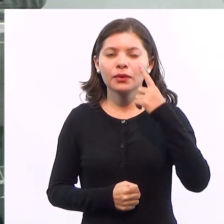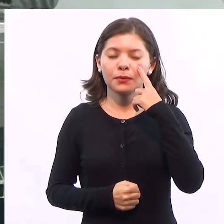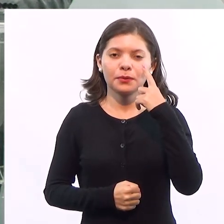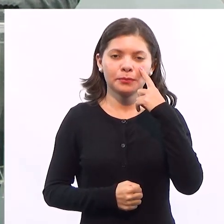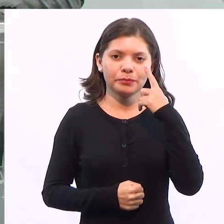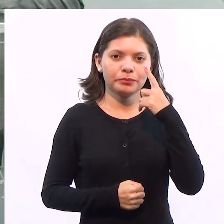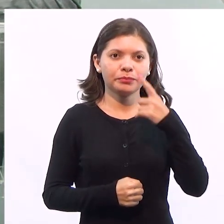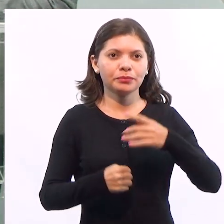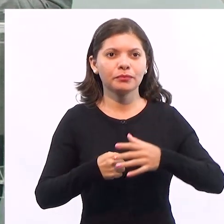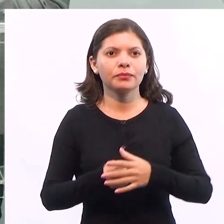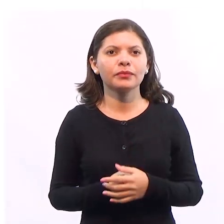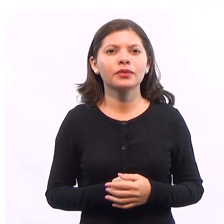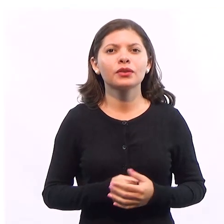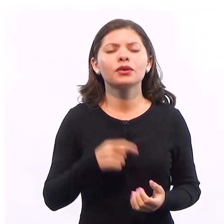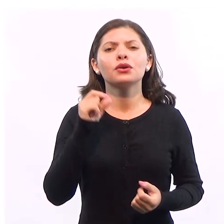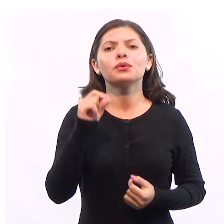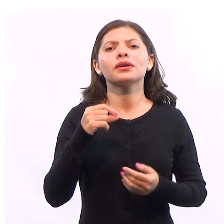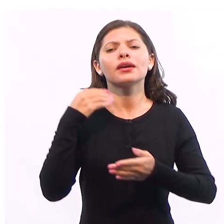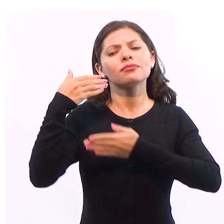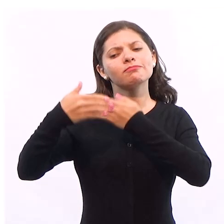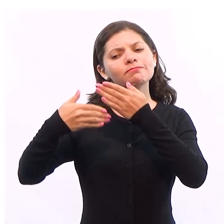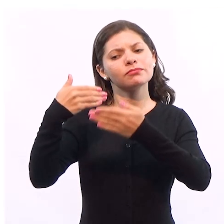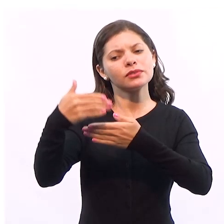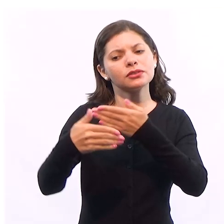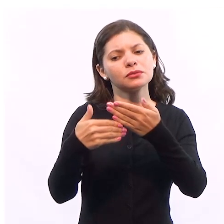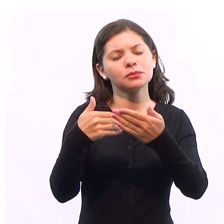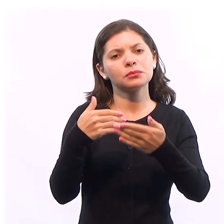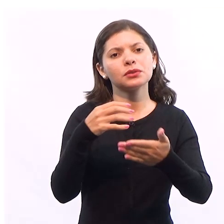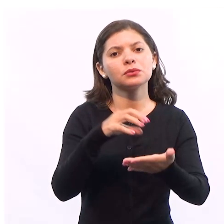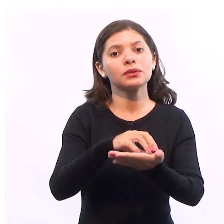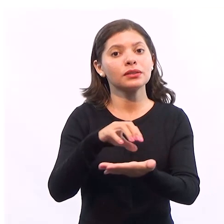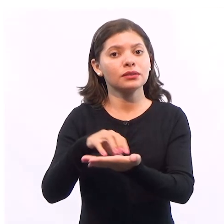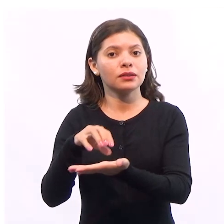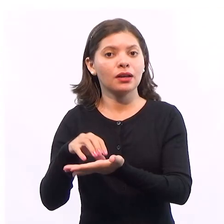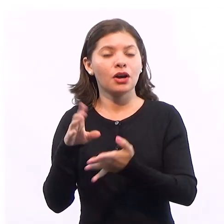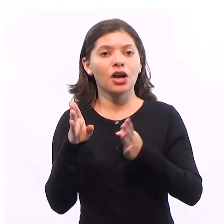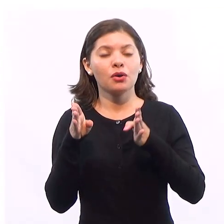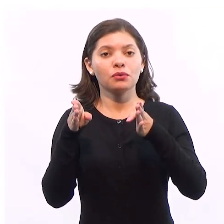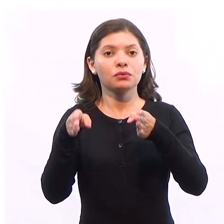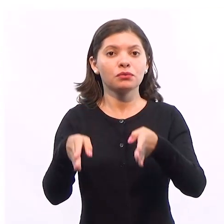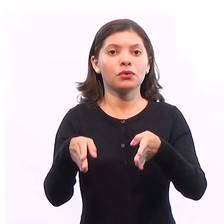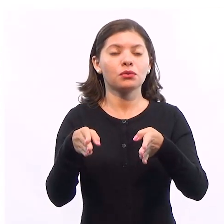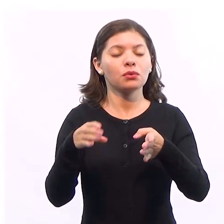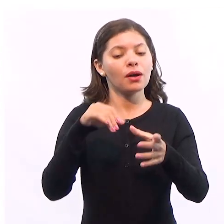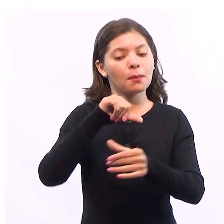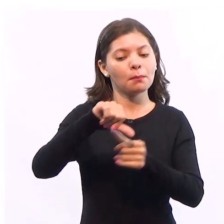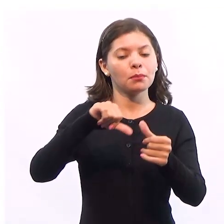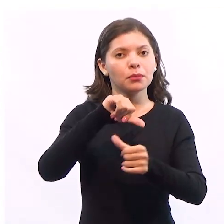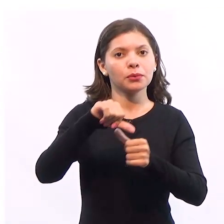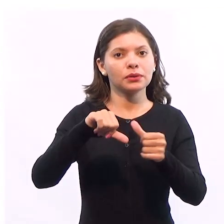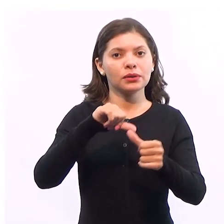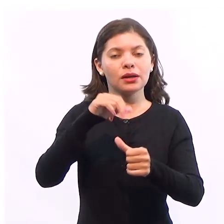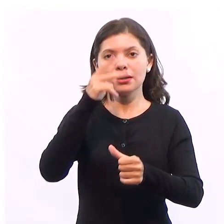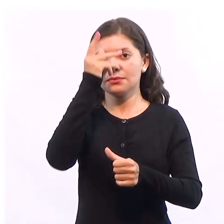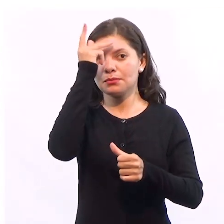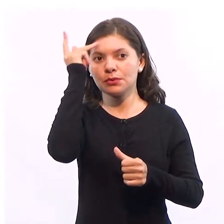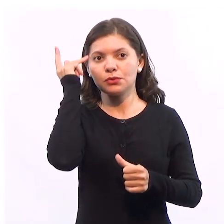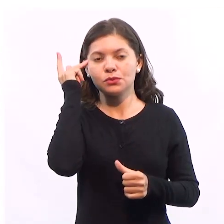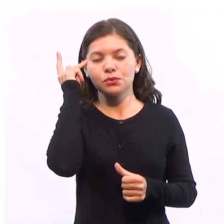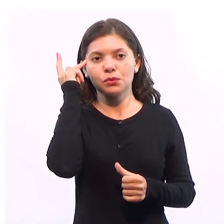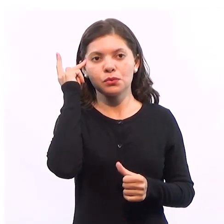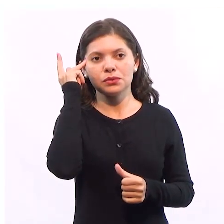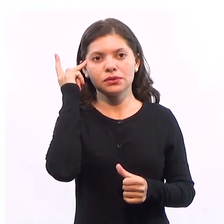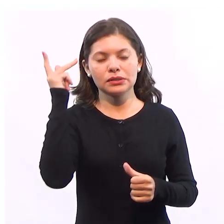resultados. Olha aqui, ó. E o que de fato é o desenvolvimento organizacional? O foco principal está em